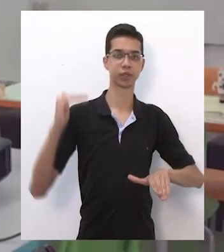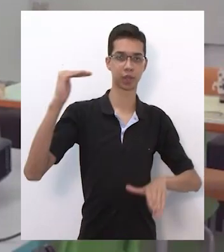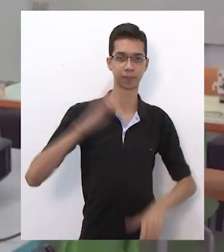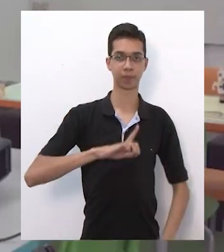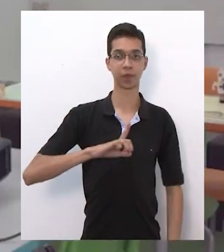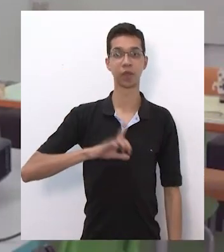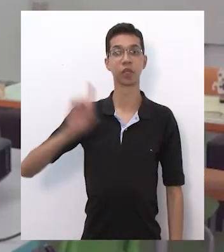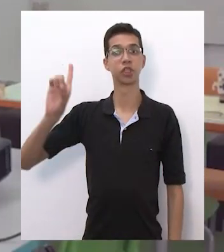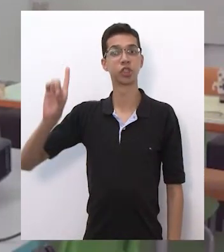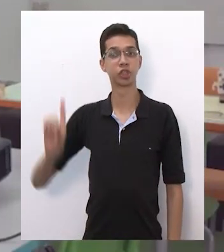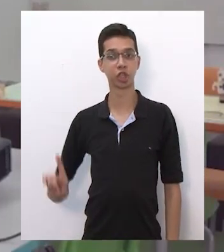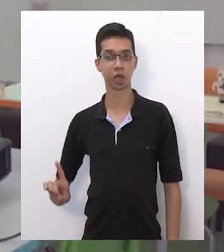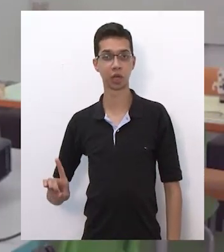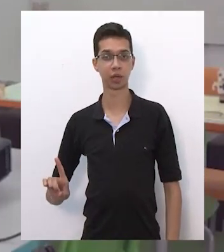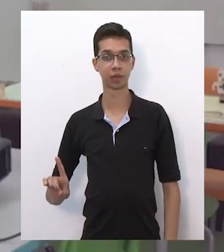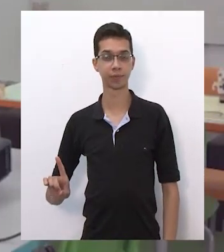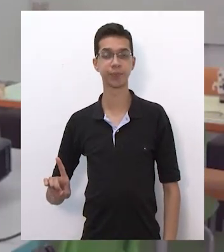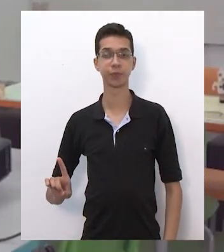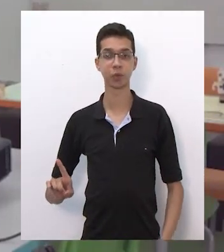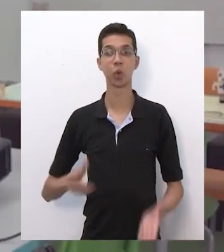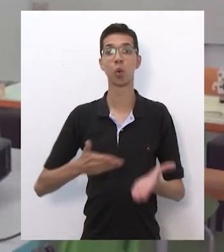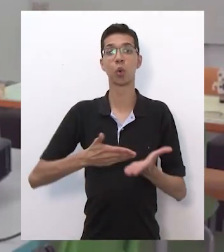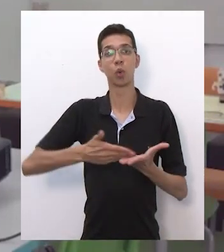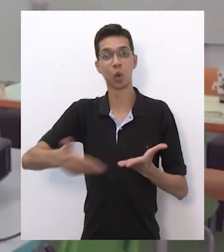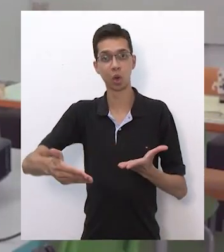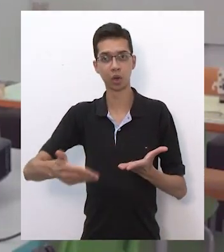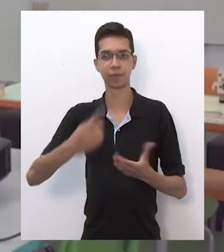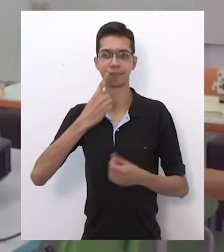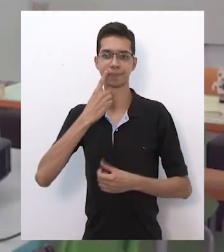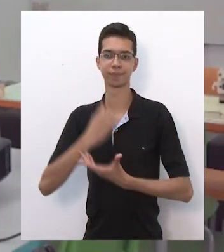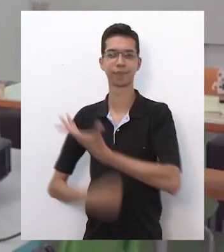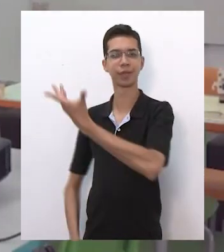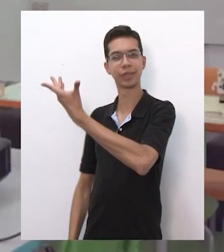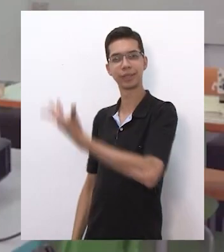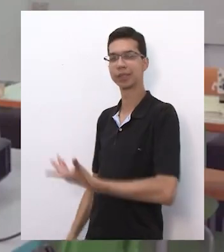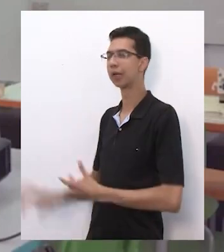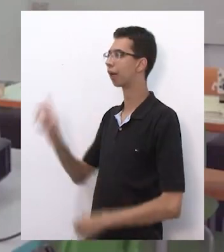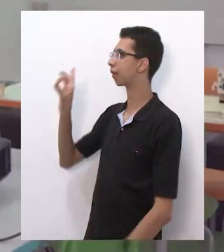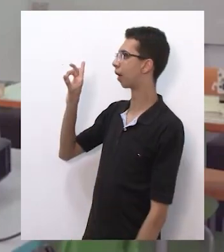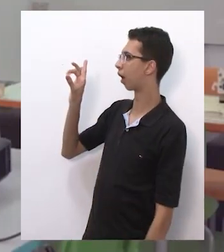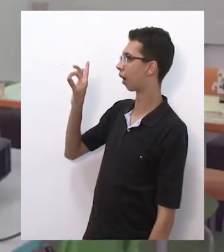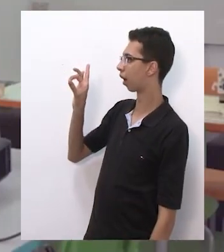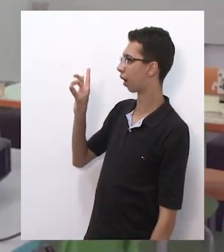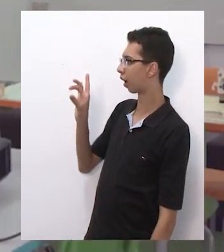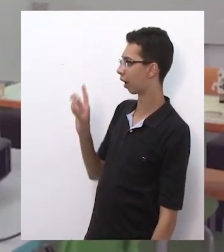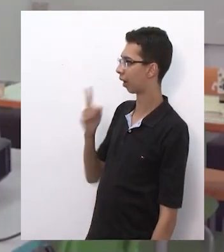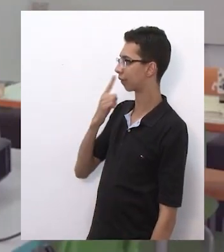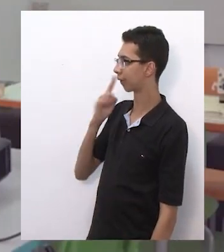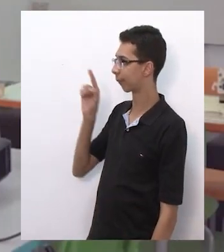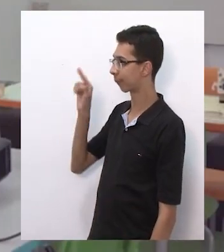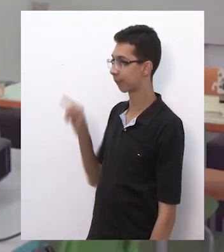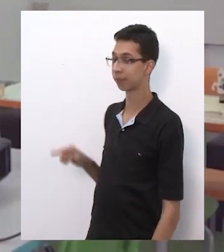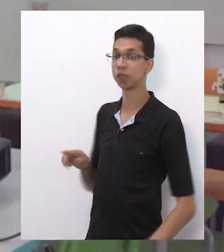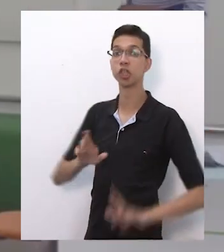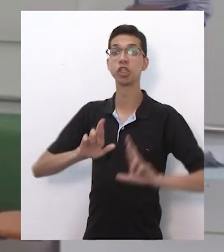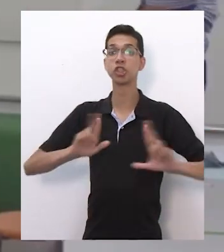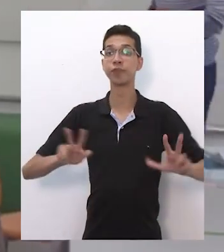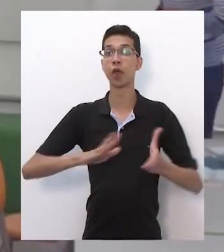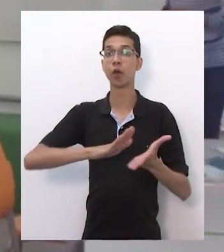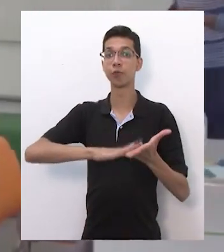direita, começar, e cada um desses, então, tem uma função